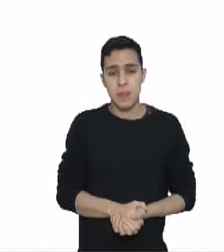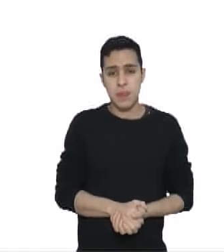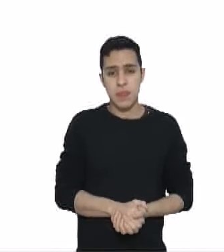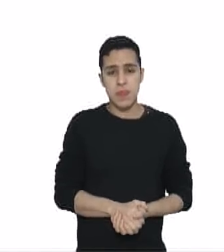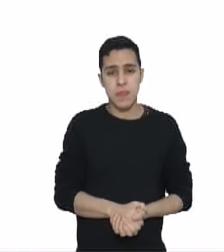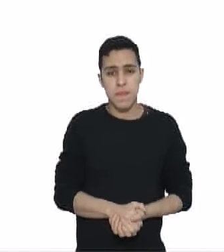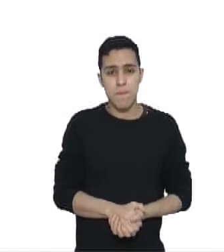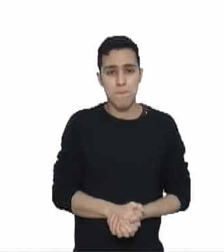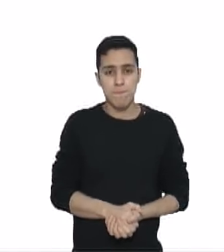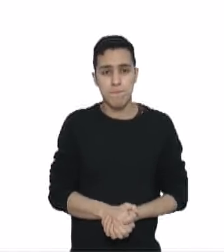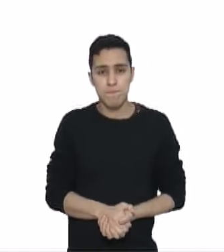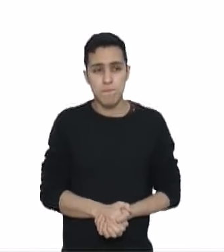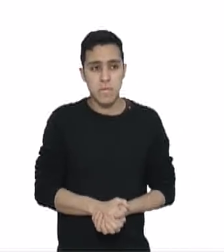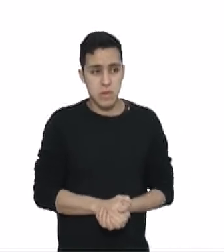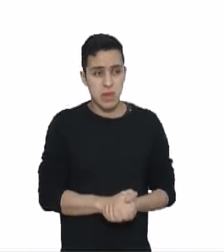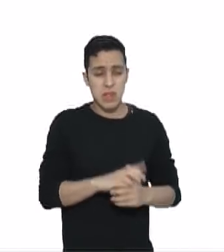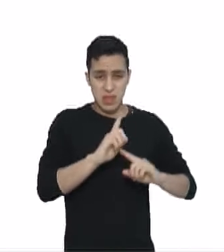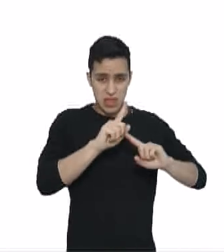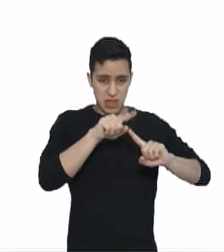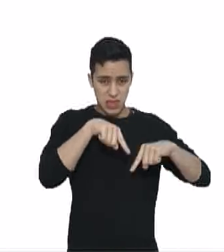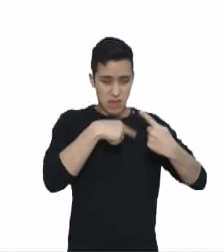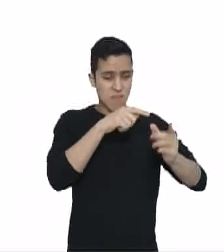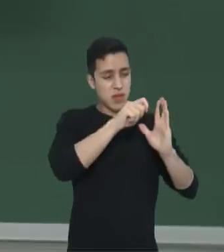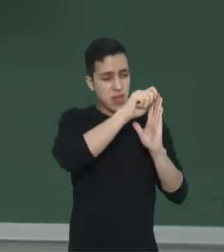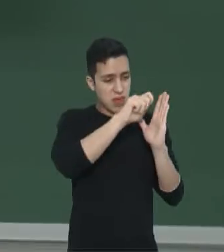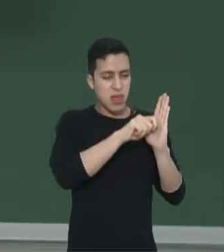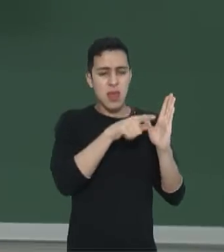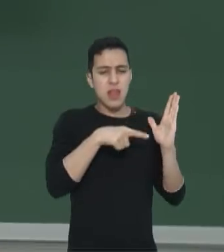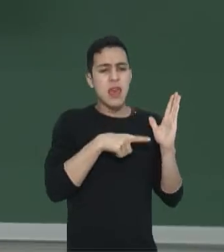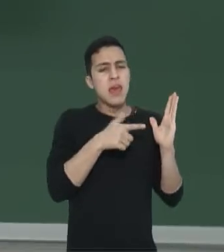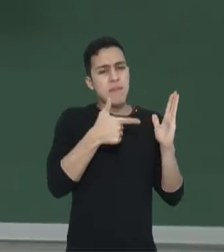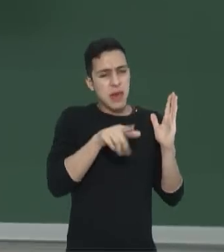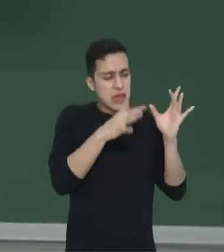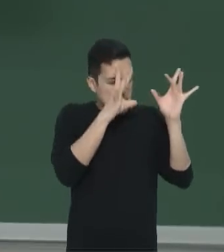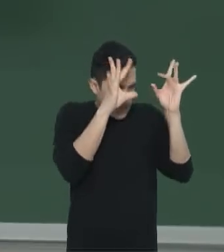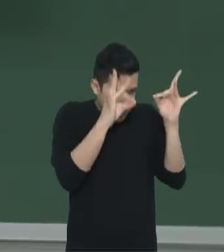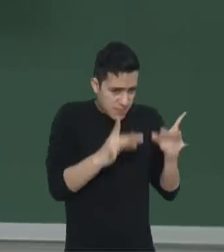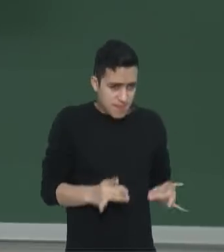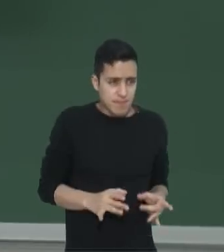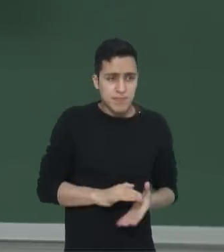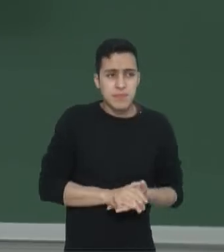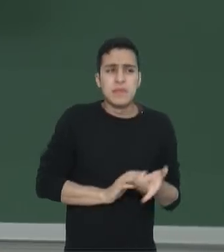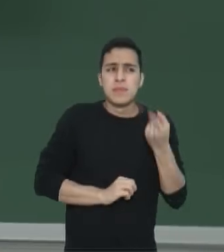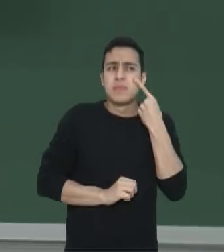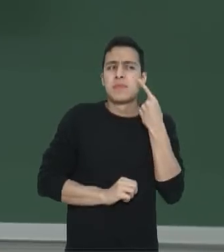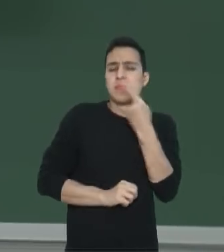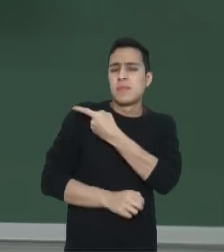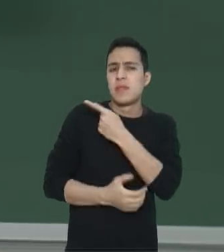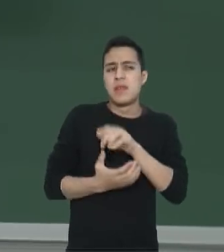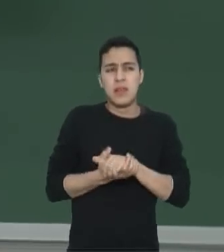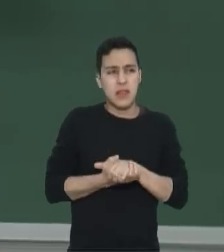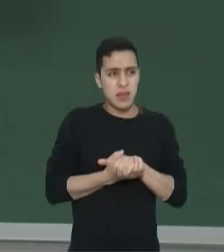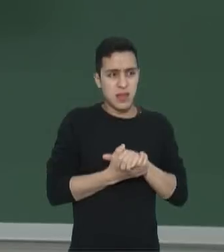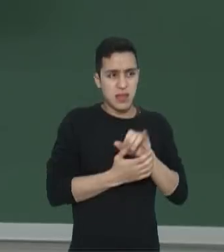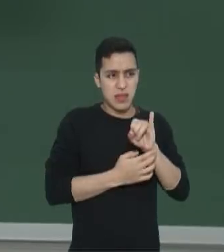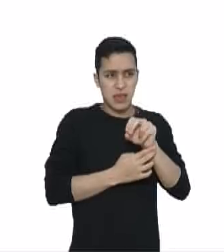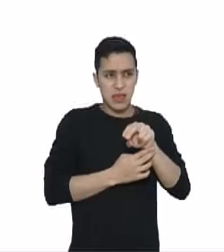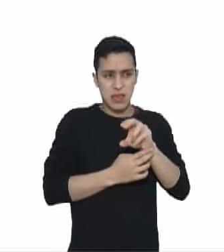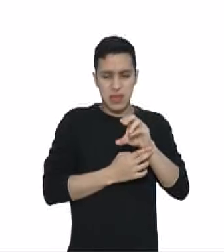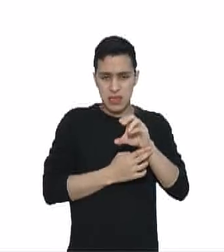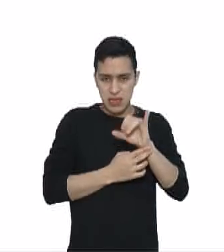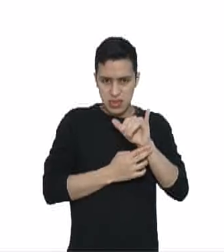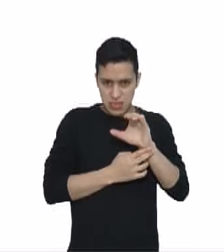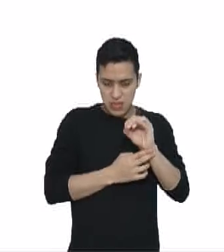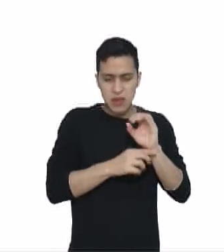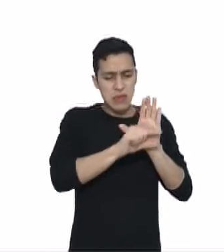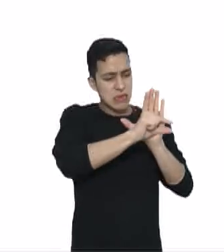Após o artigo, nós temos outros desdobramentos, que seriam esses que nós estamos vendo. O inciso,